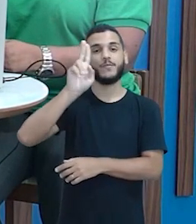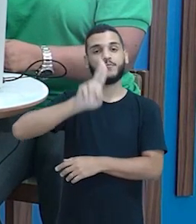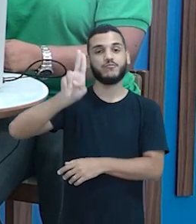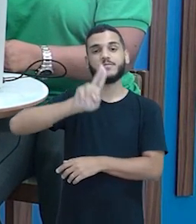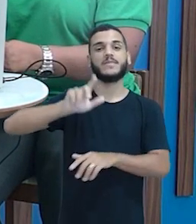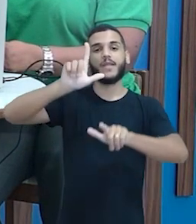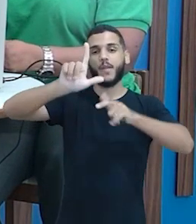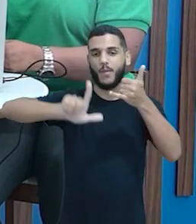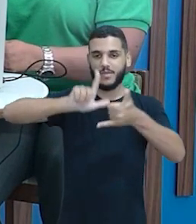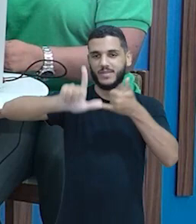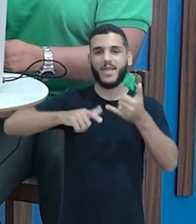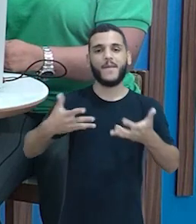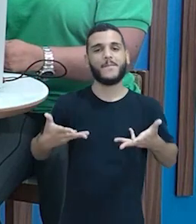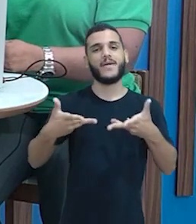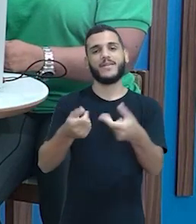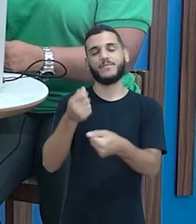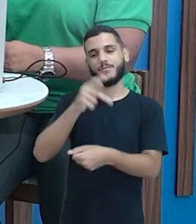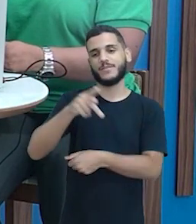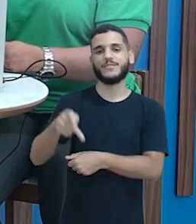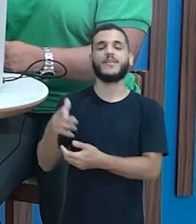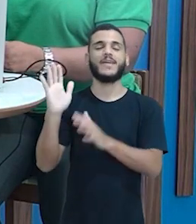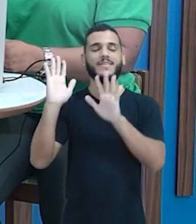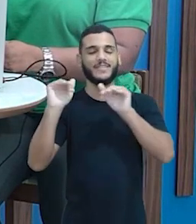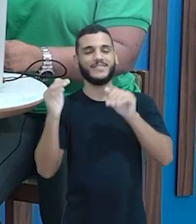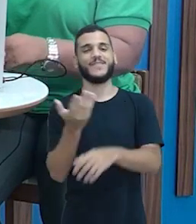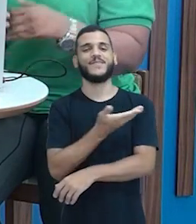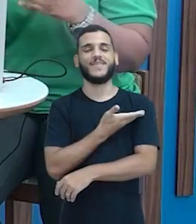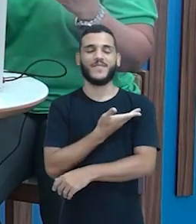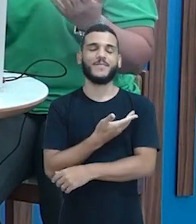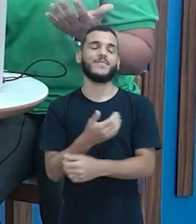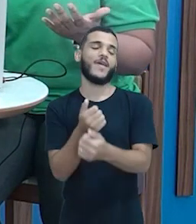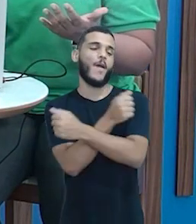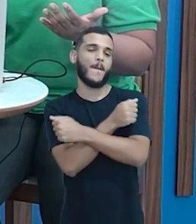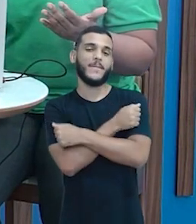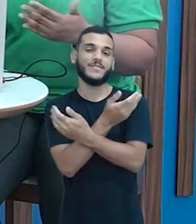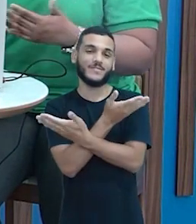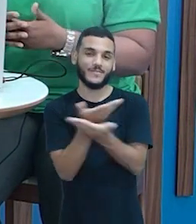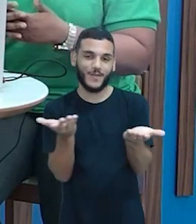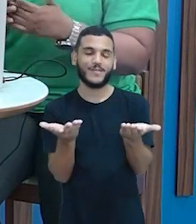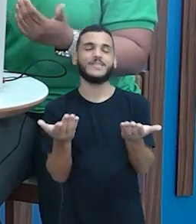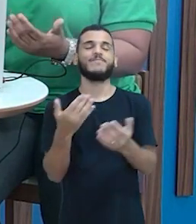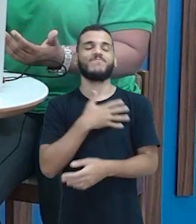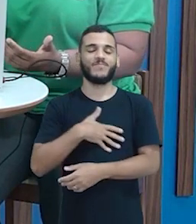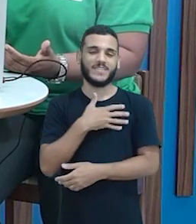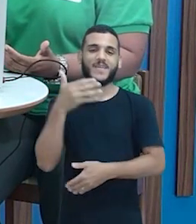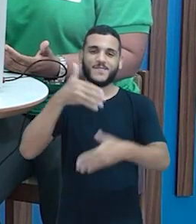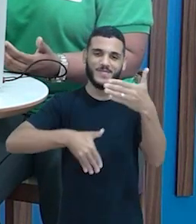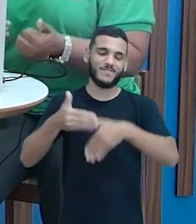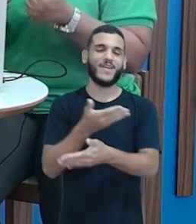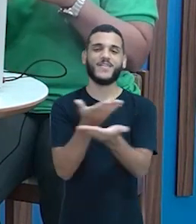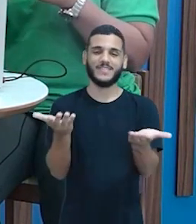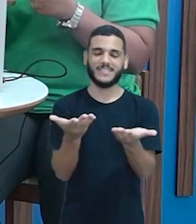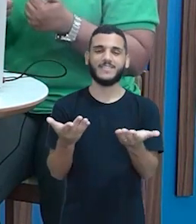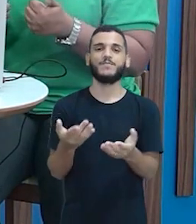que é maravilhoso Tá certo Professora Marta se despede desse coleguinhas aqui um abraço a todos foi um prazer estar com vocês mais uma vez